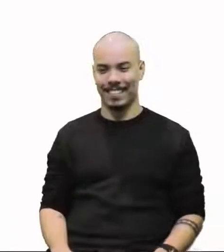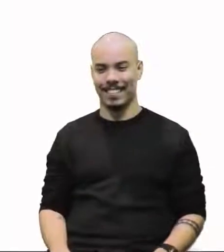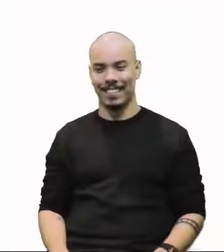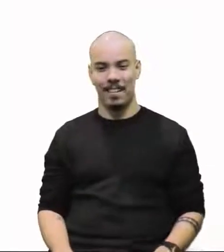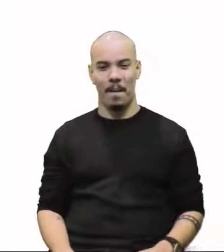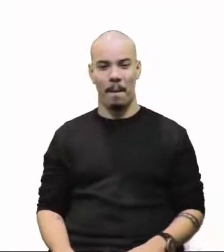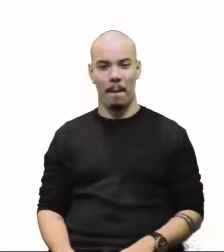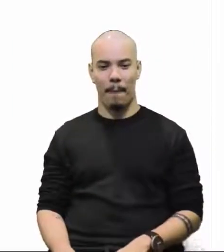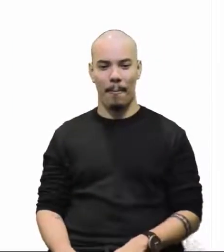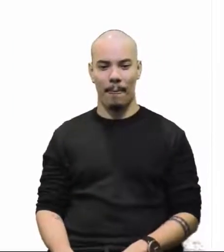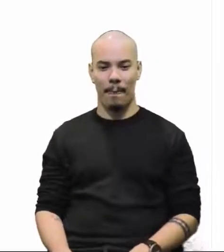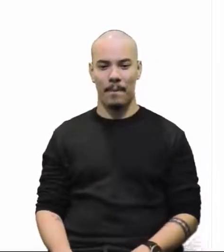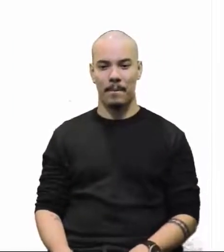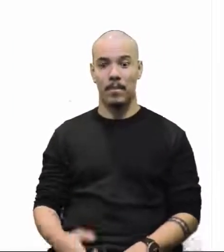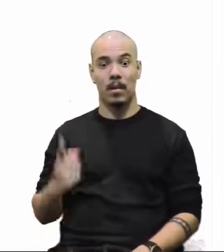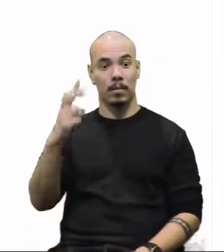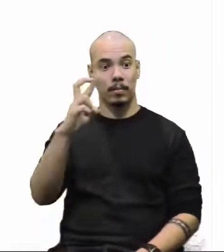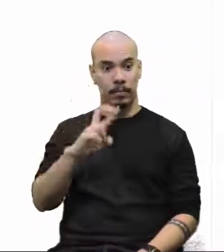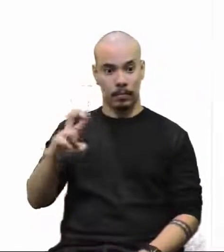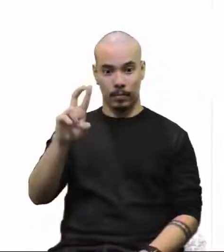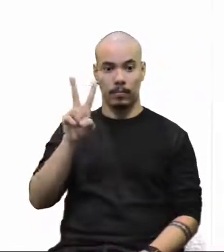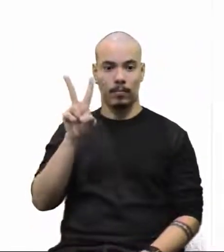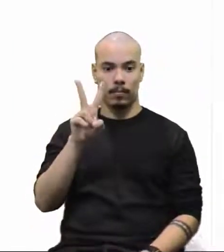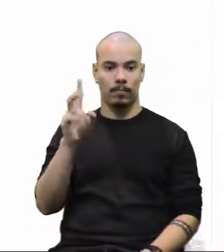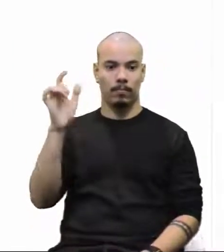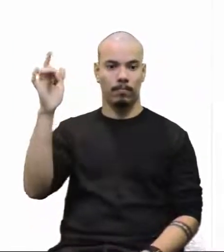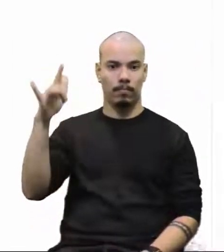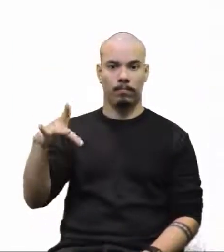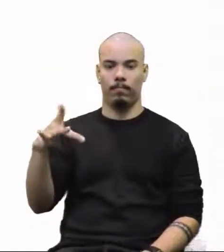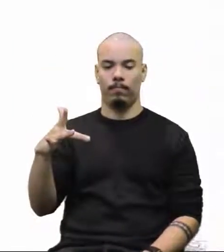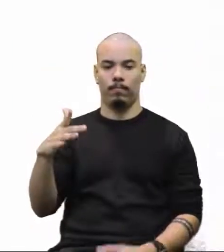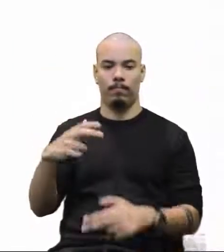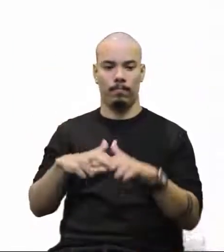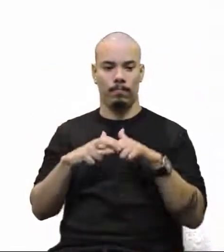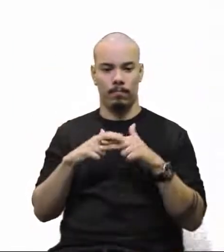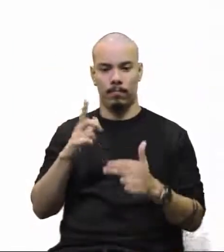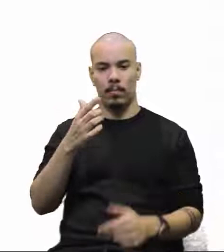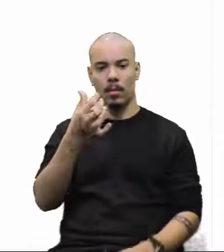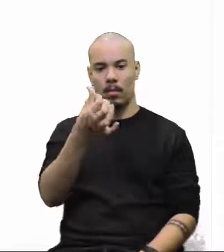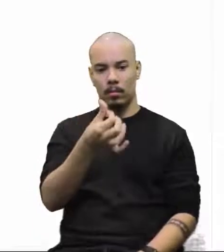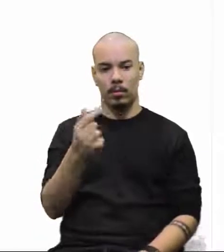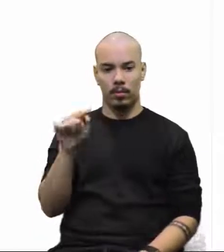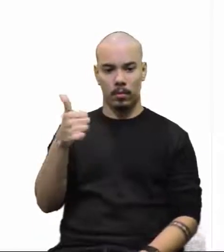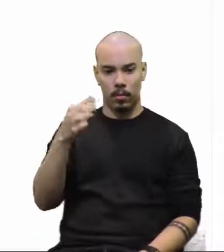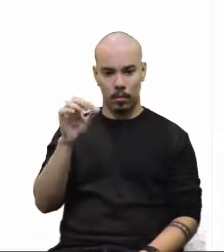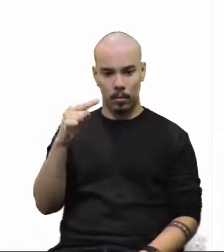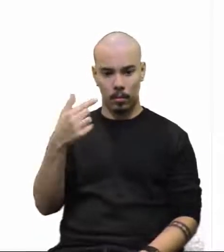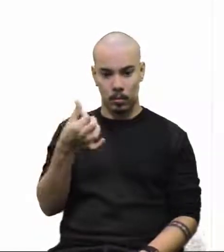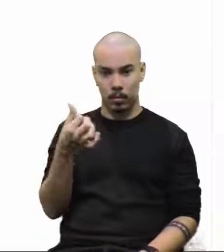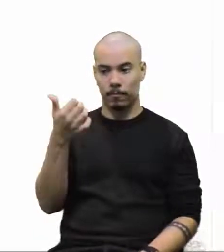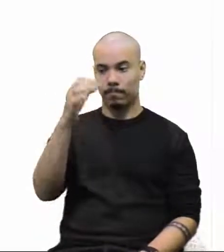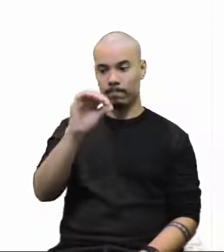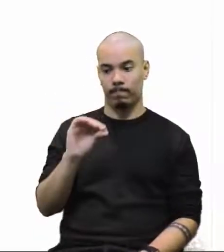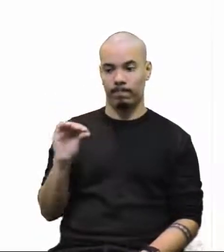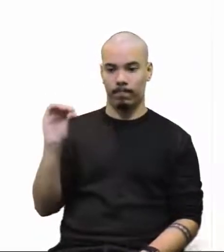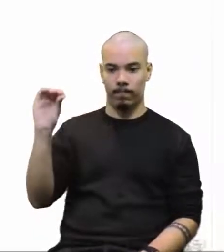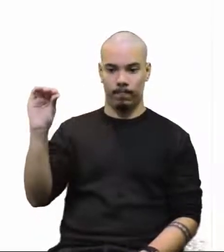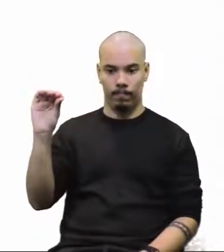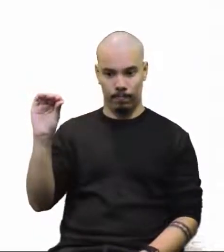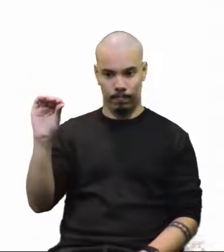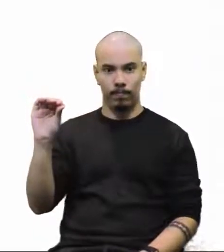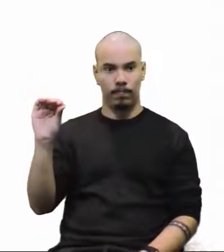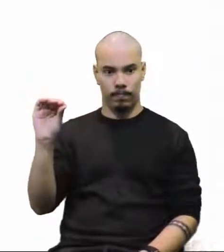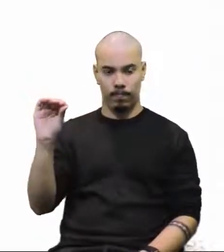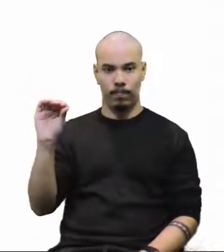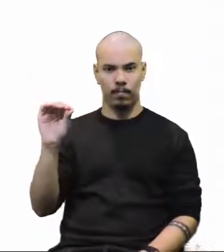continuando. Observem bem que é o V que ficou sozinho. Passou o 6 vezes 10 a menos 6, o 5 e o seno de 30. Passa para o outro lado. Ah, mas